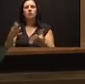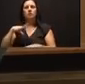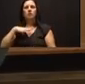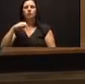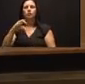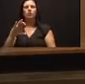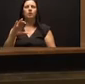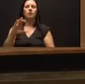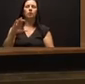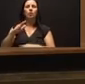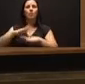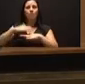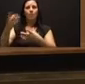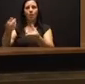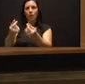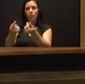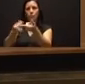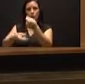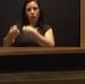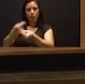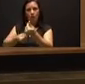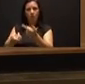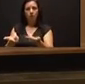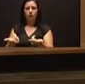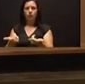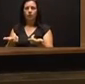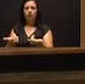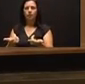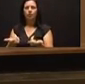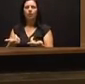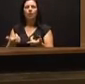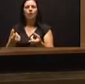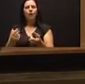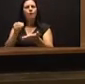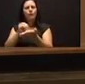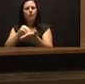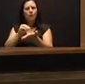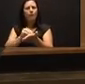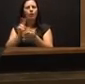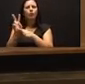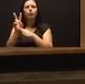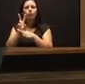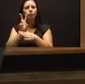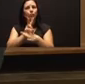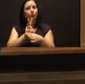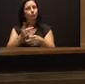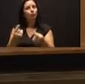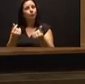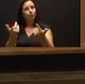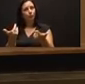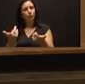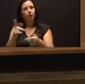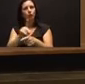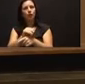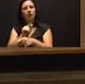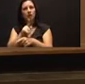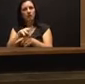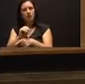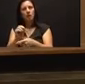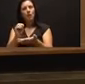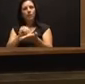é uma das cidades que mais arrecada ainda na nossa Baixada. E faltou controle, faltou gestão do dinheiro público. Então, a auditoria